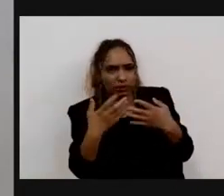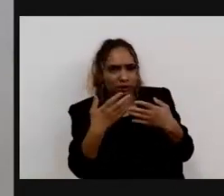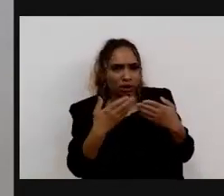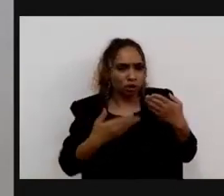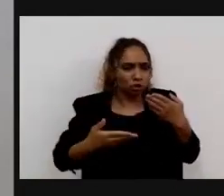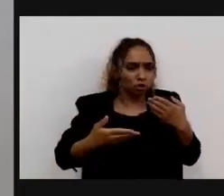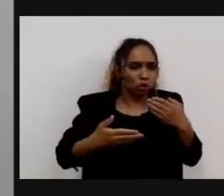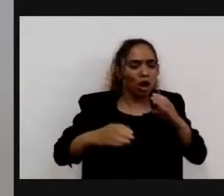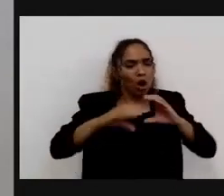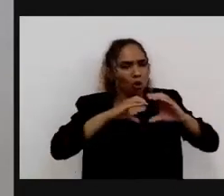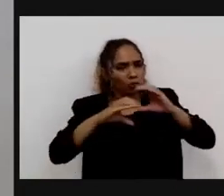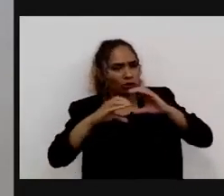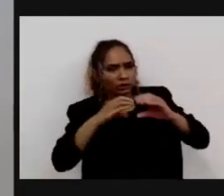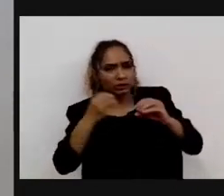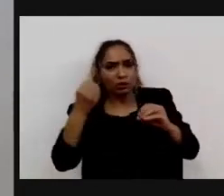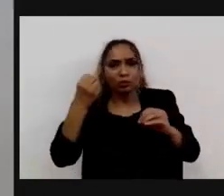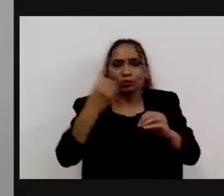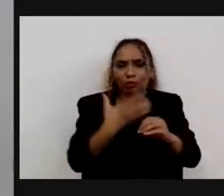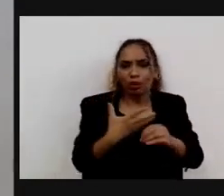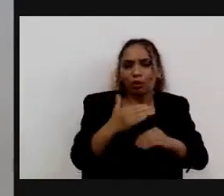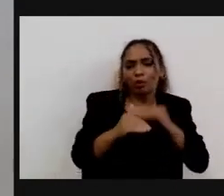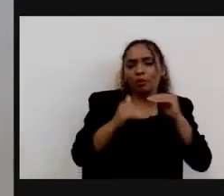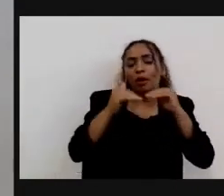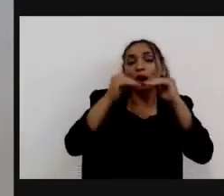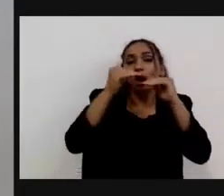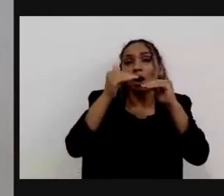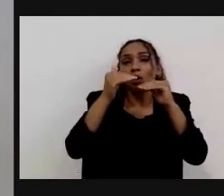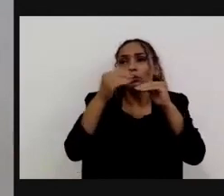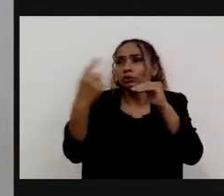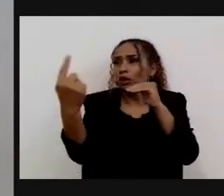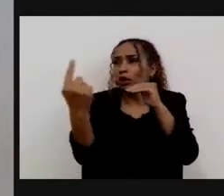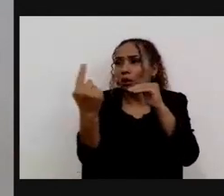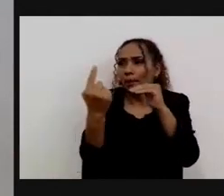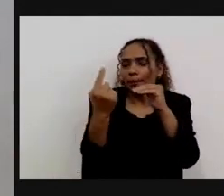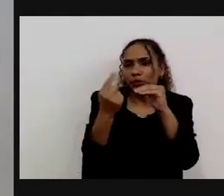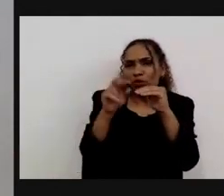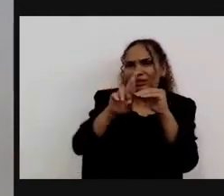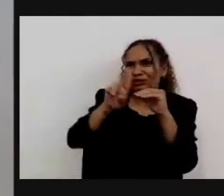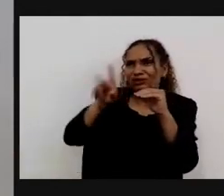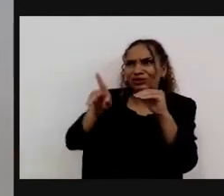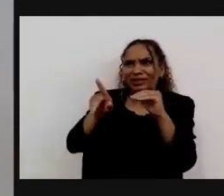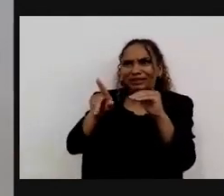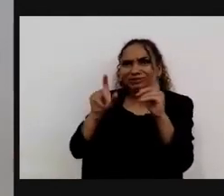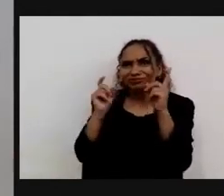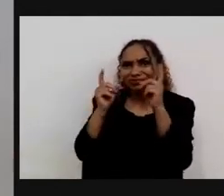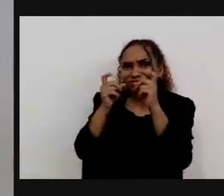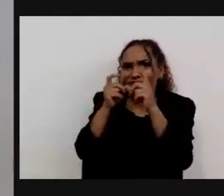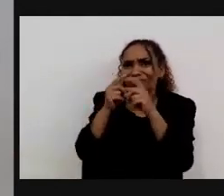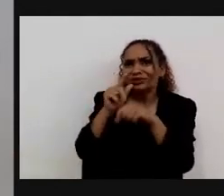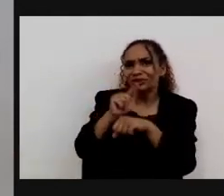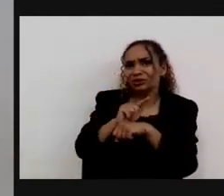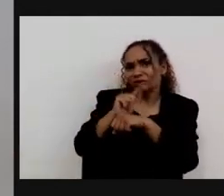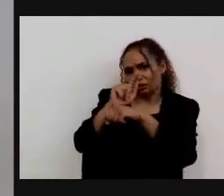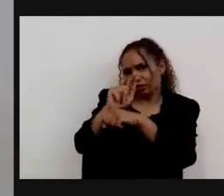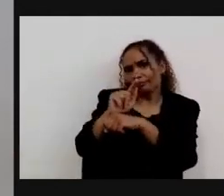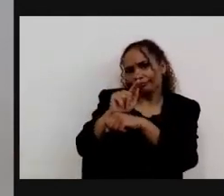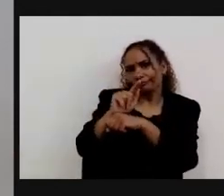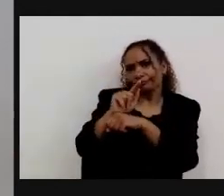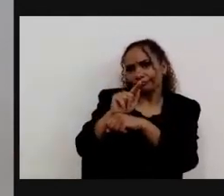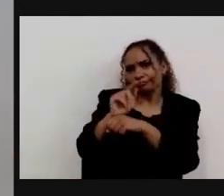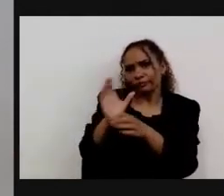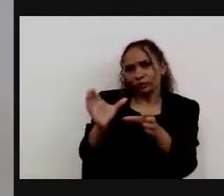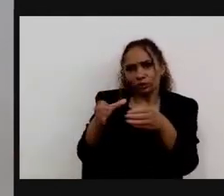comunica super bem tá todo mundo ali fluindo né Quando chega alguém dissonante é mais difícil gerir aquilo ali